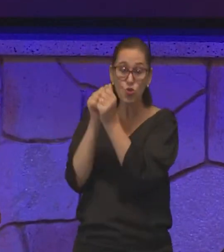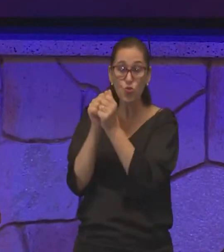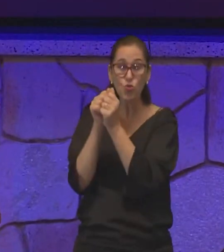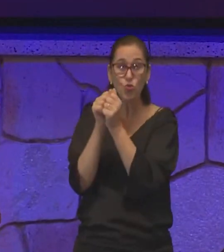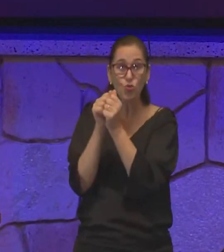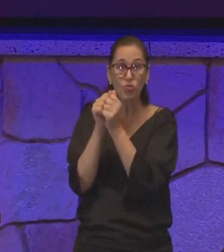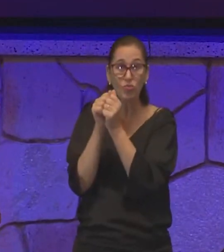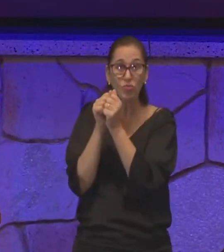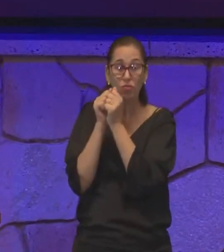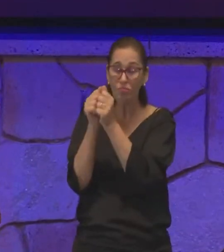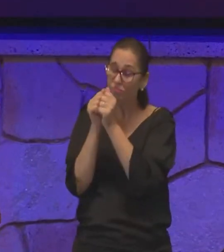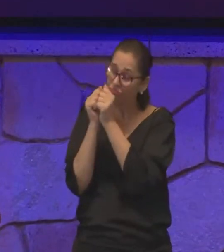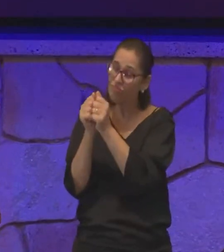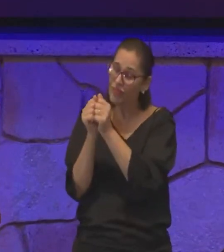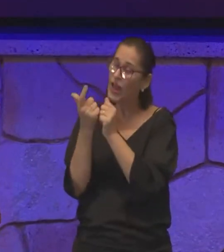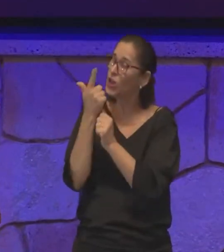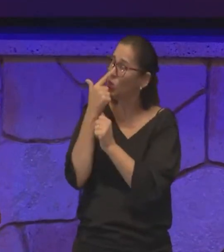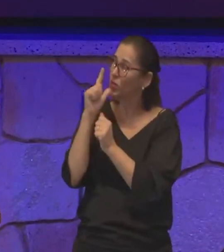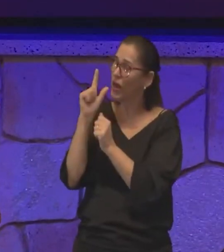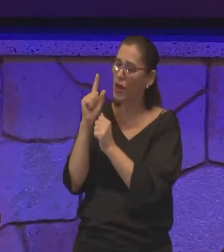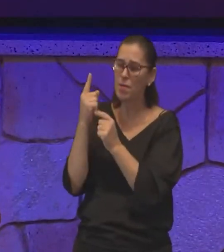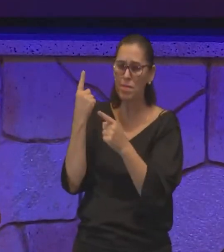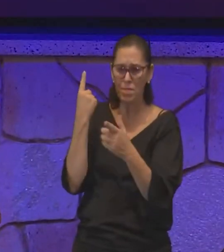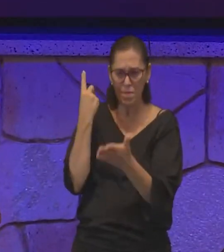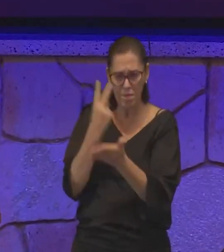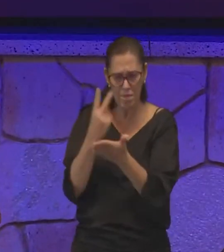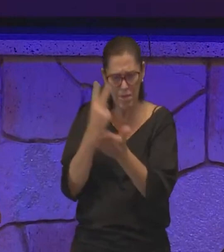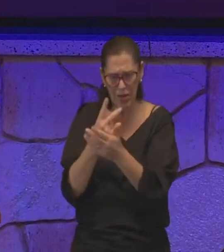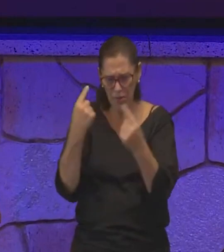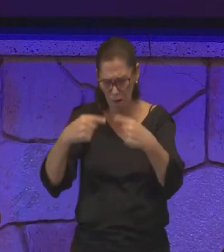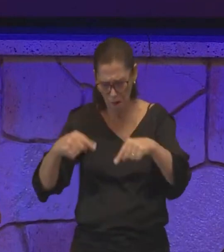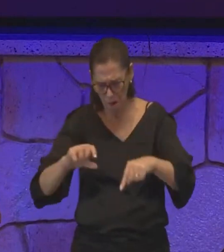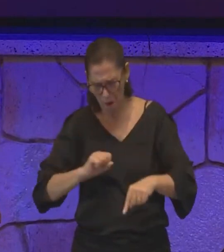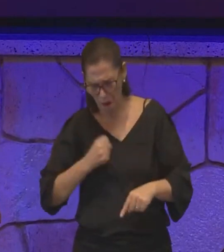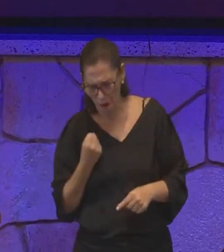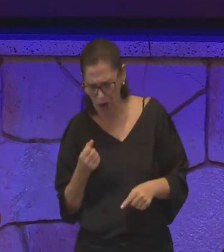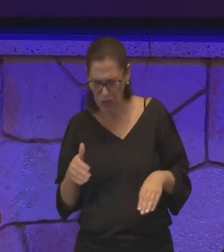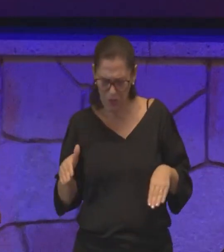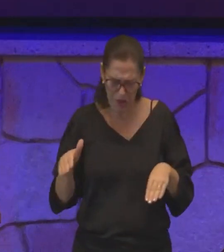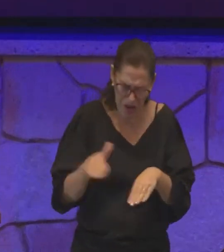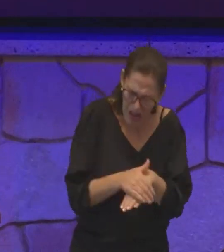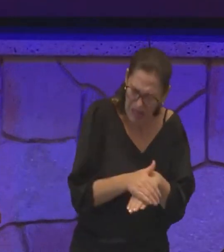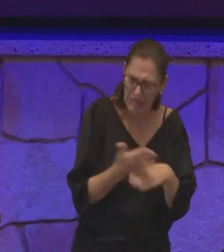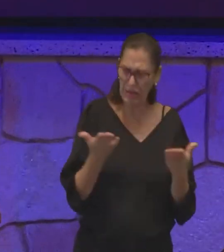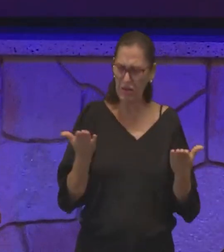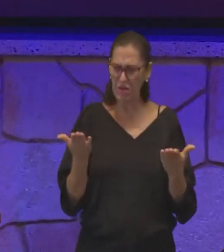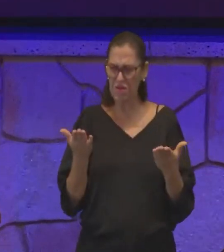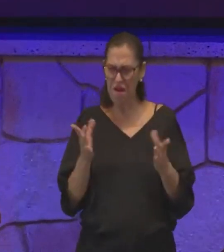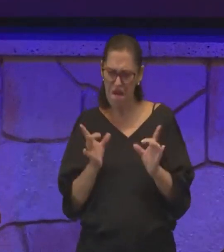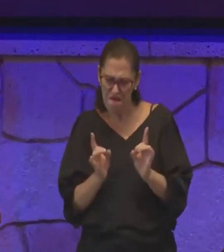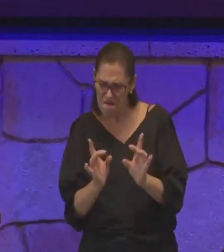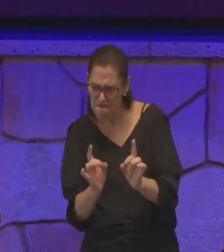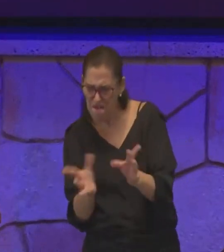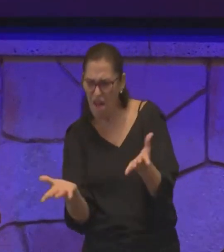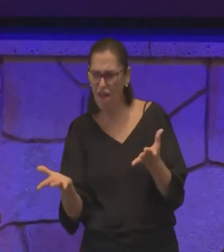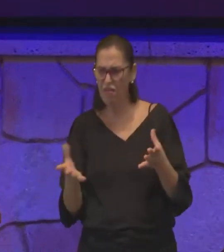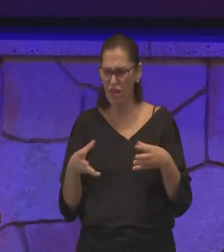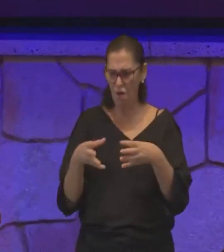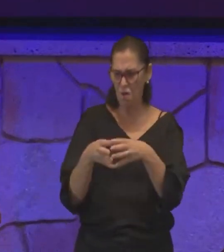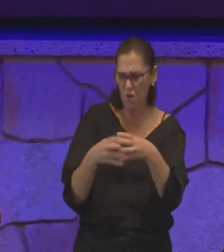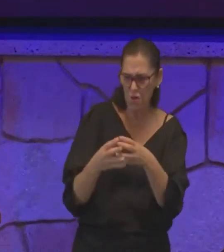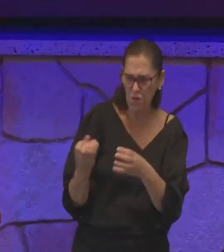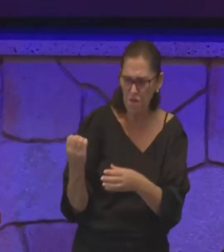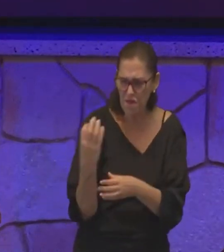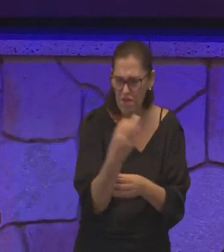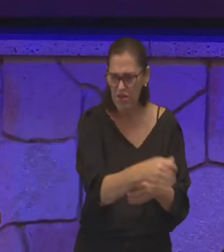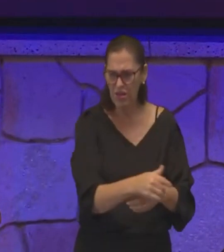com Deus, e ele enfrenta o ódio, a ira dos seus irmãos, enfrenta a humilhação, as cisternas, a venda para a caravana que passava, ele